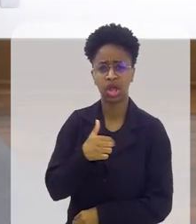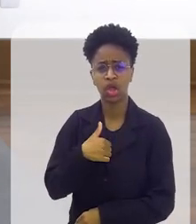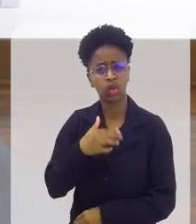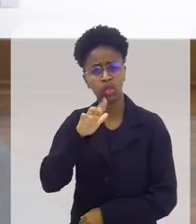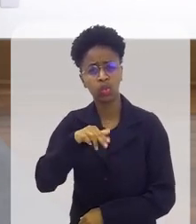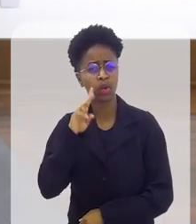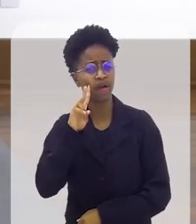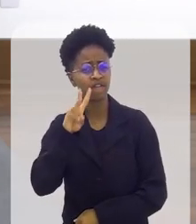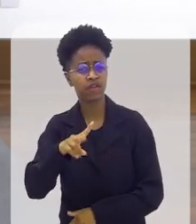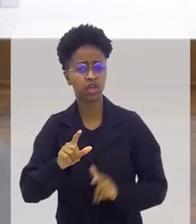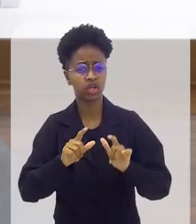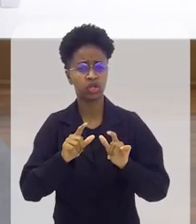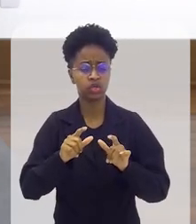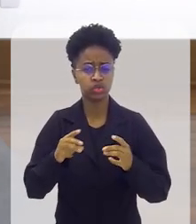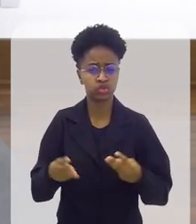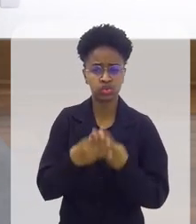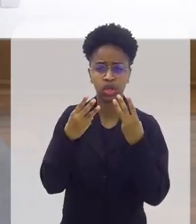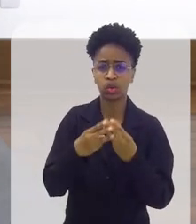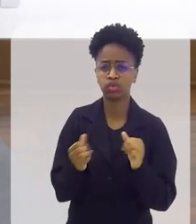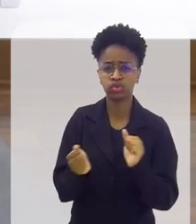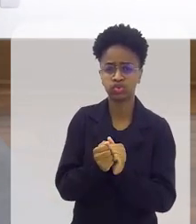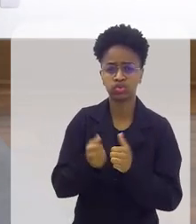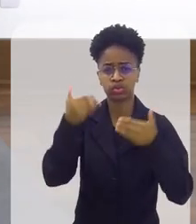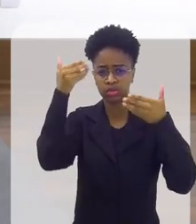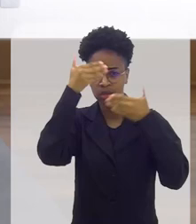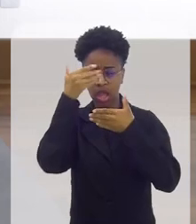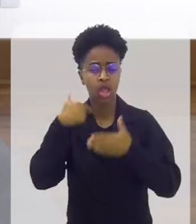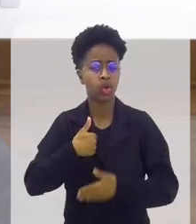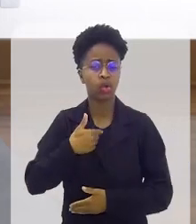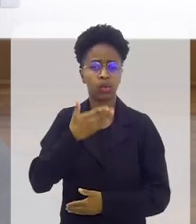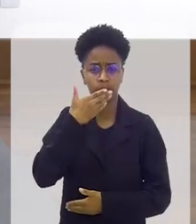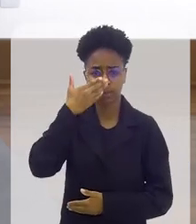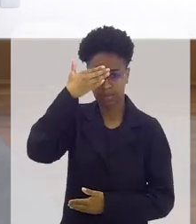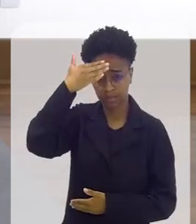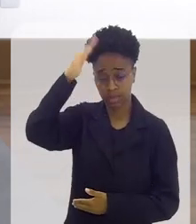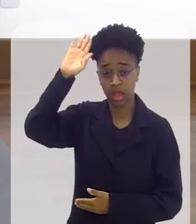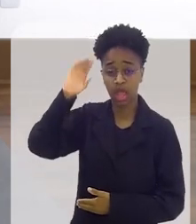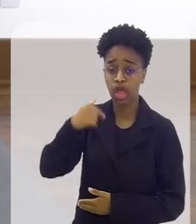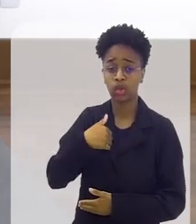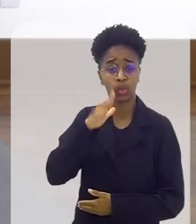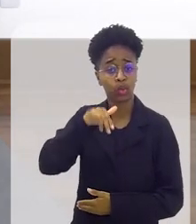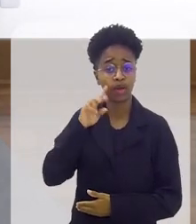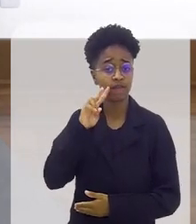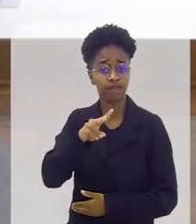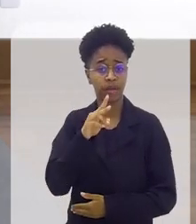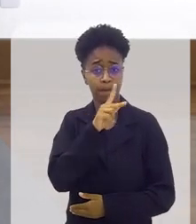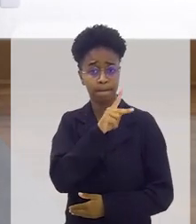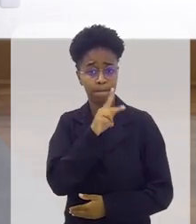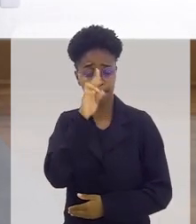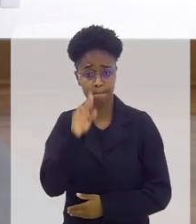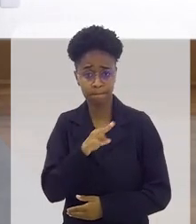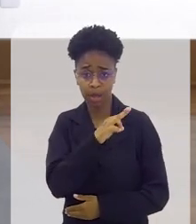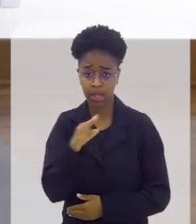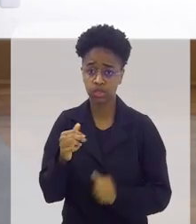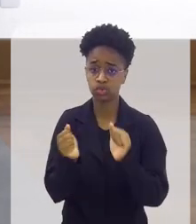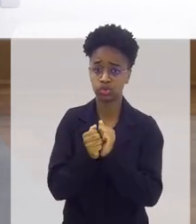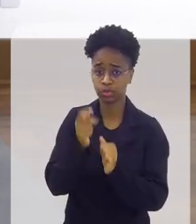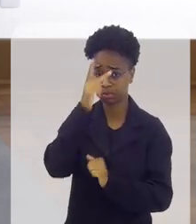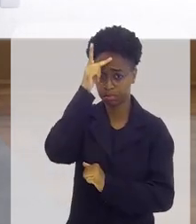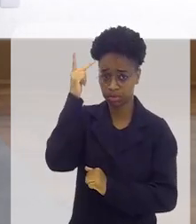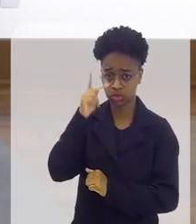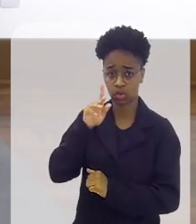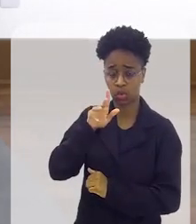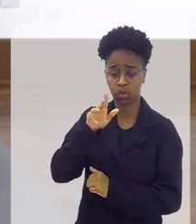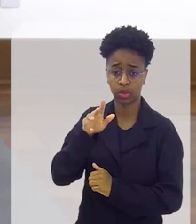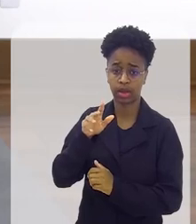religião, eu nunca vi um judeu do lado muçulmano, eu nunca vi um padre do lado de matrizes africanas. Aí começam